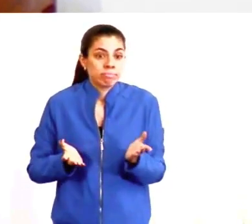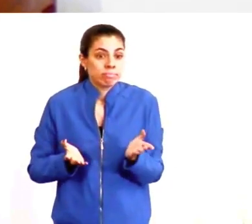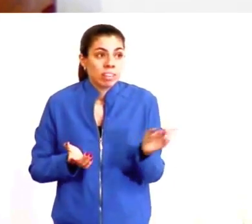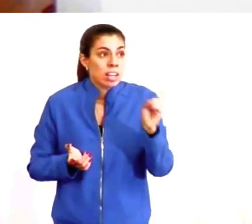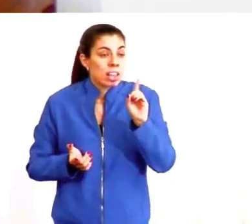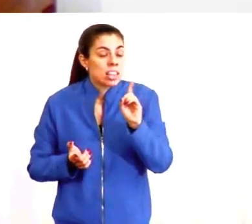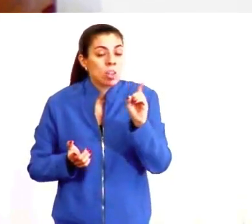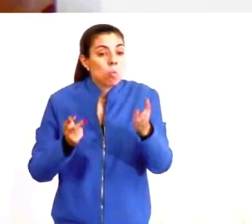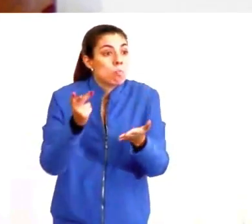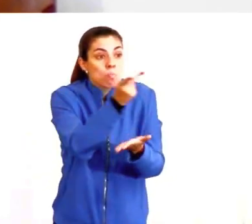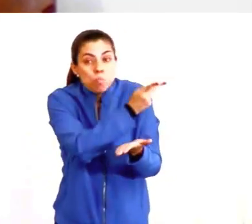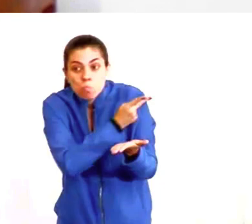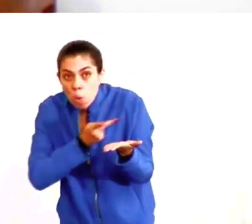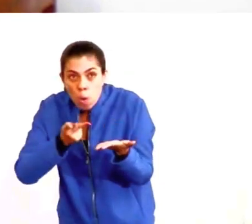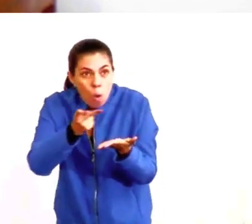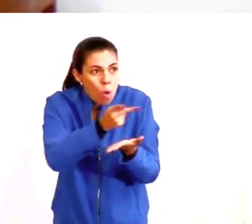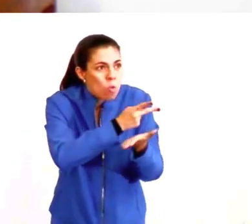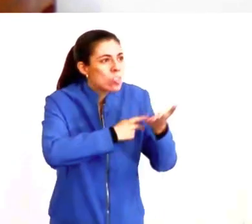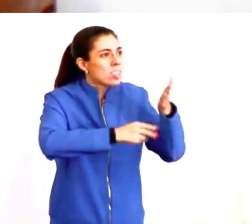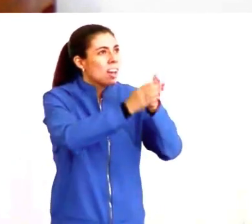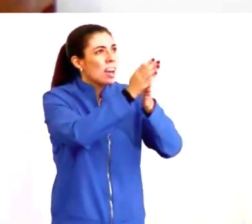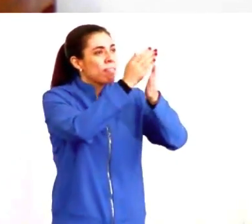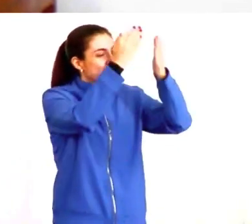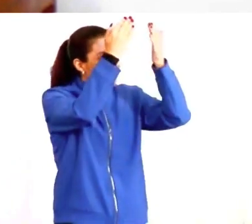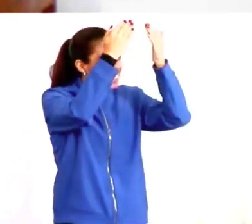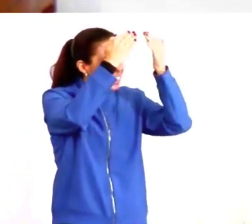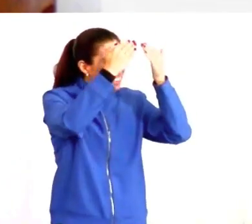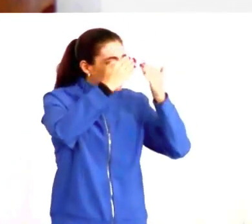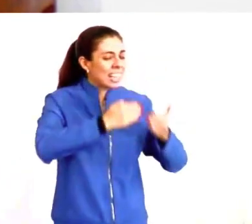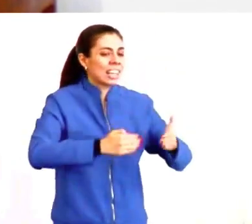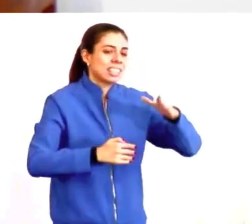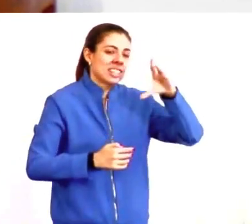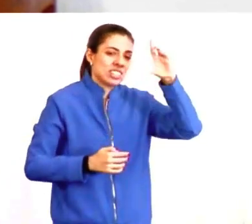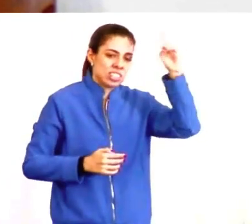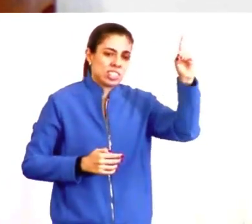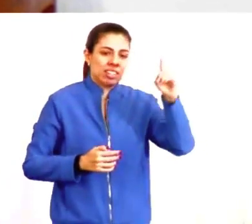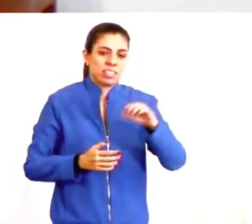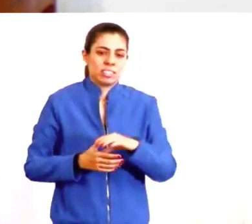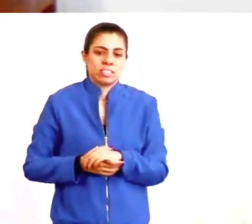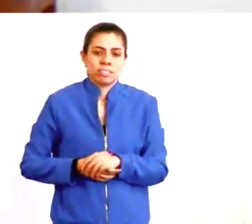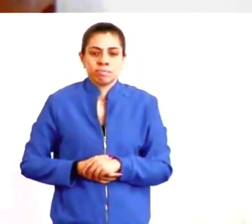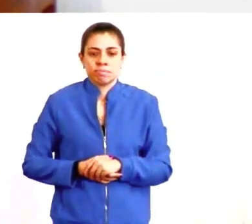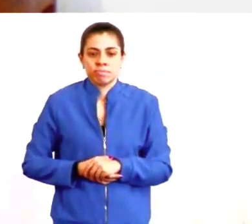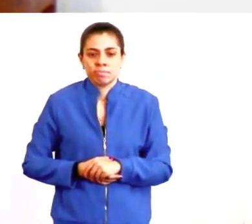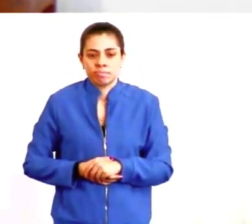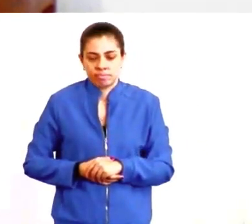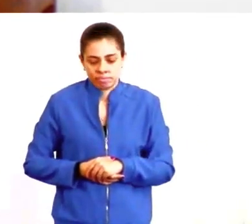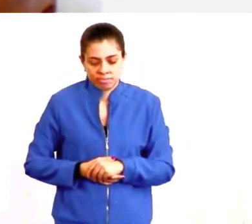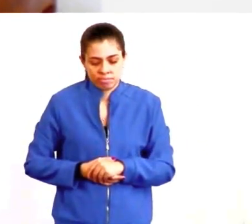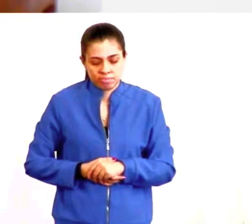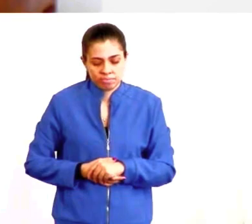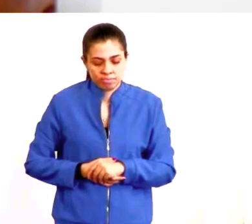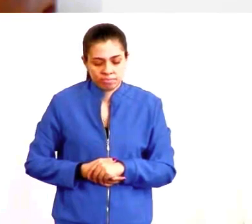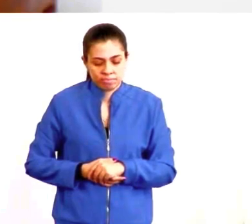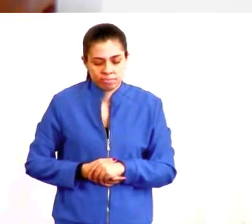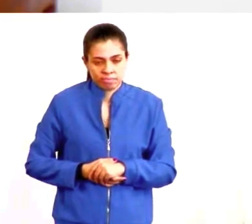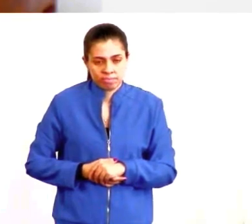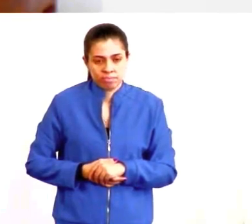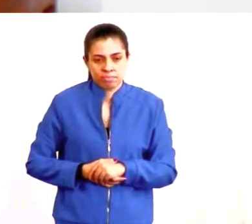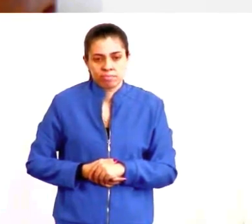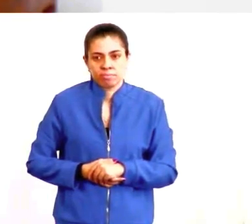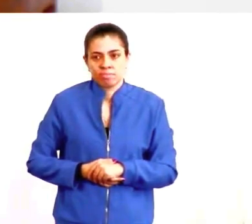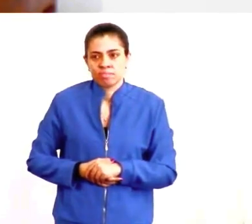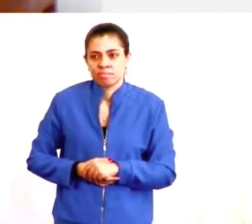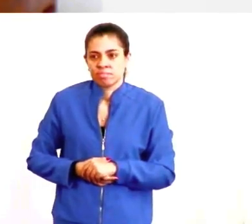como o poderoso de Israel, ele usa Deus, porque ele quer que Deus lhe atenda nas suas